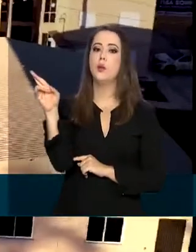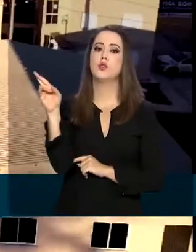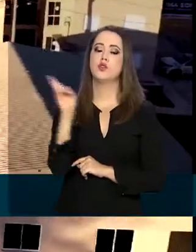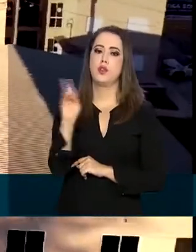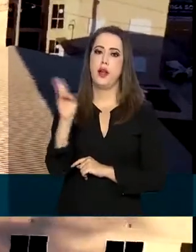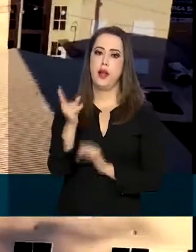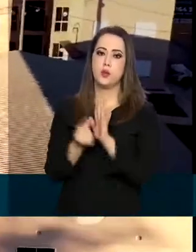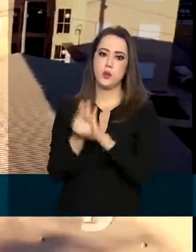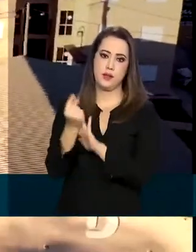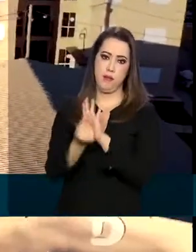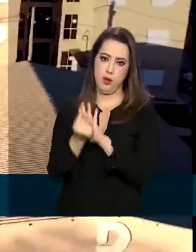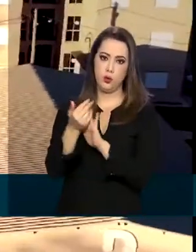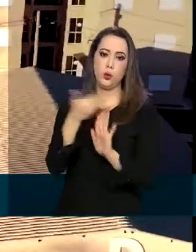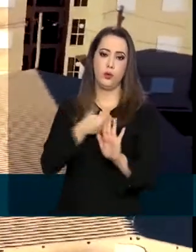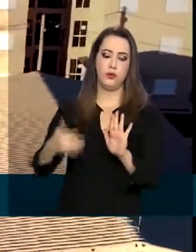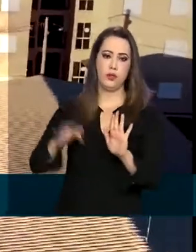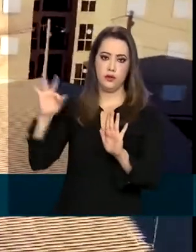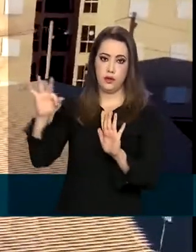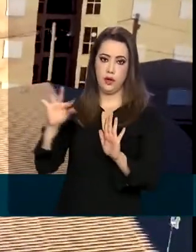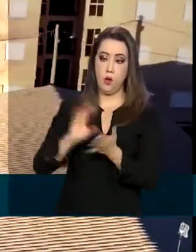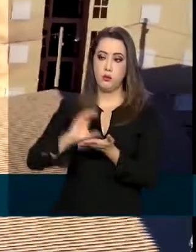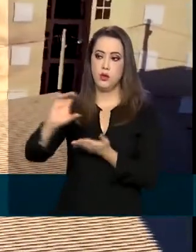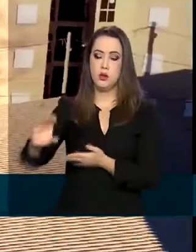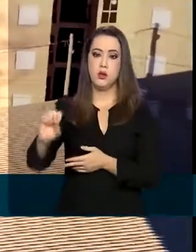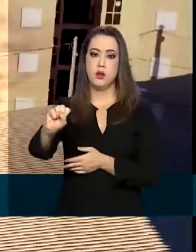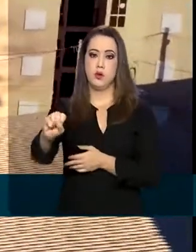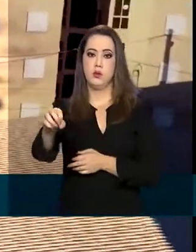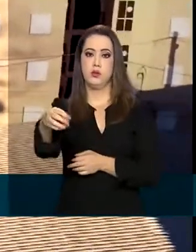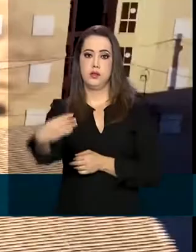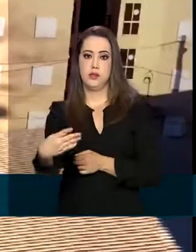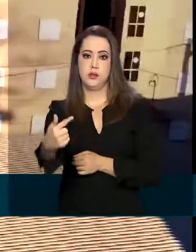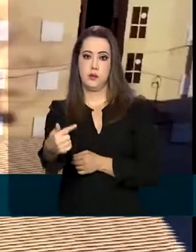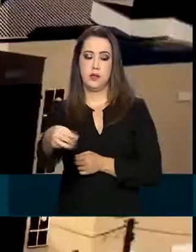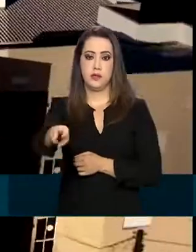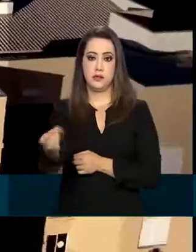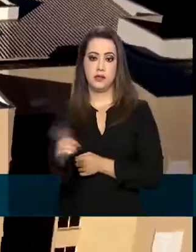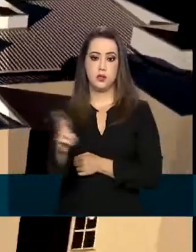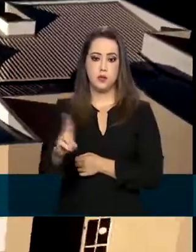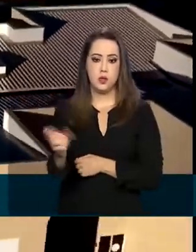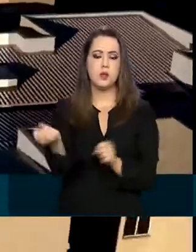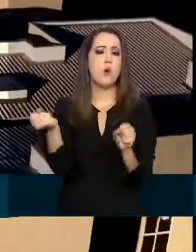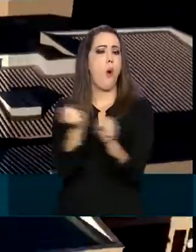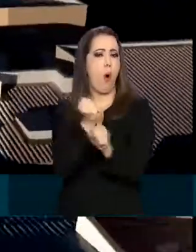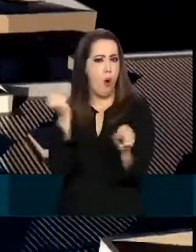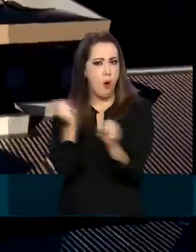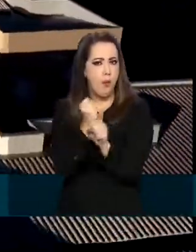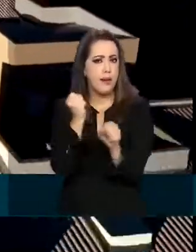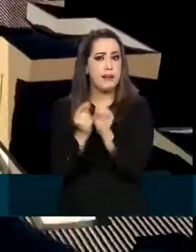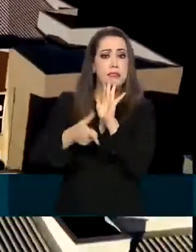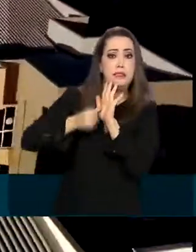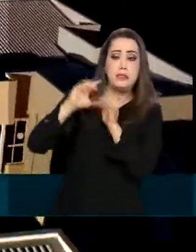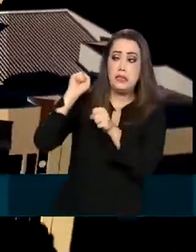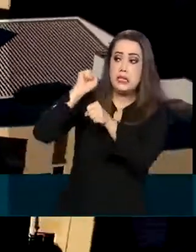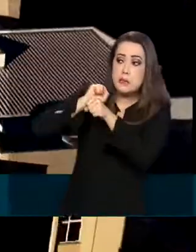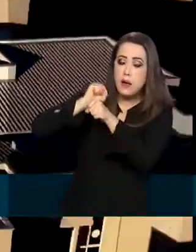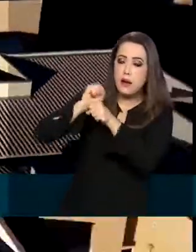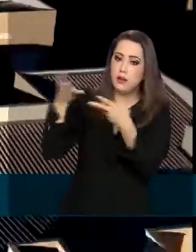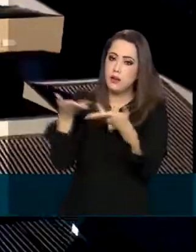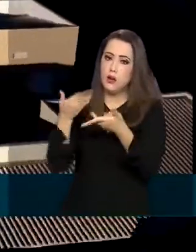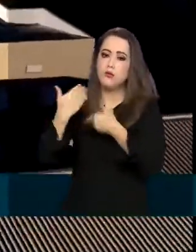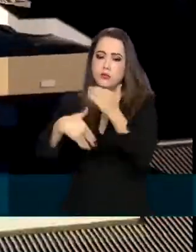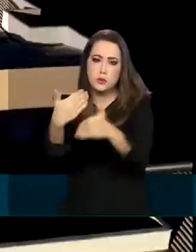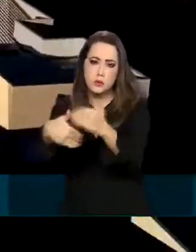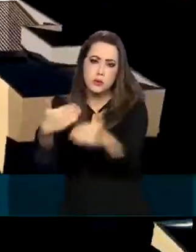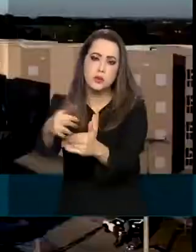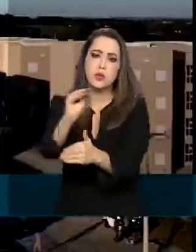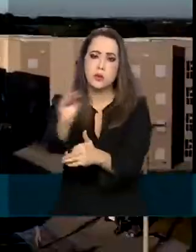Geral da União, 847 milhões foram destinados à continuidade de cerca de 285 mil moradias